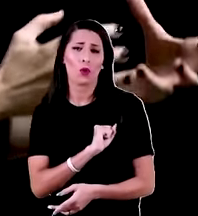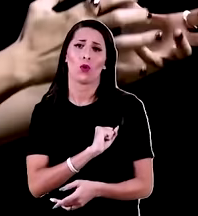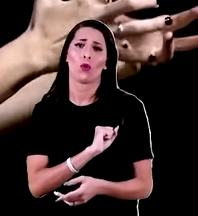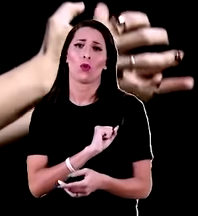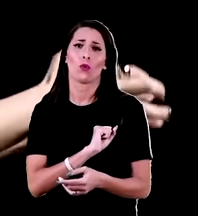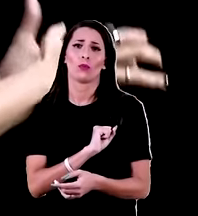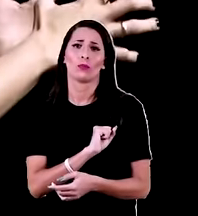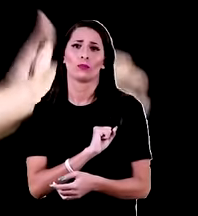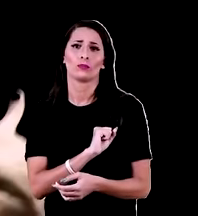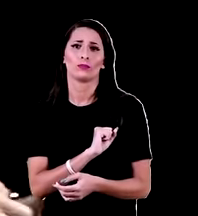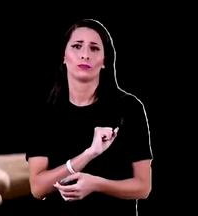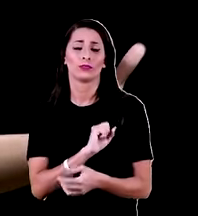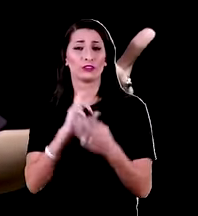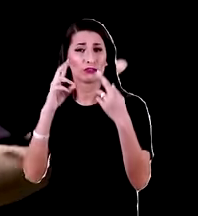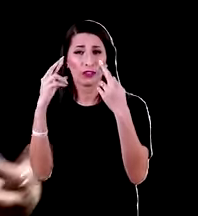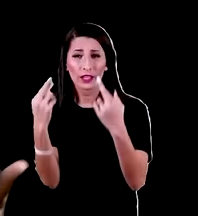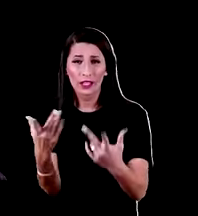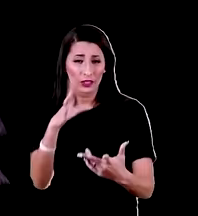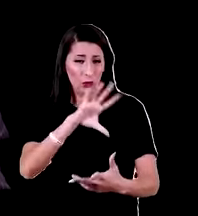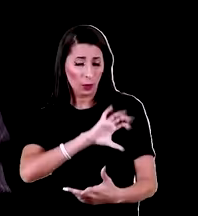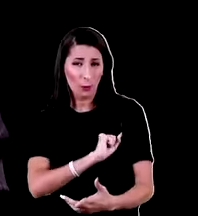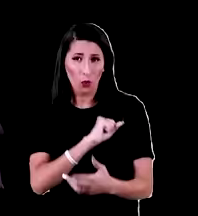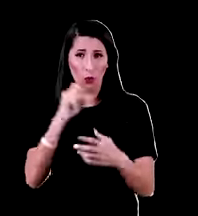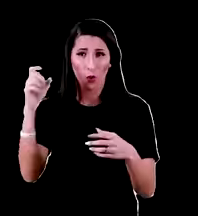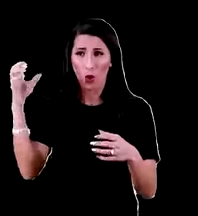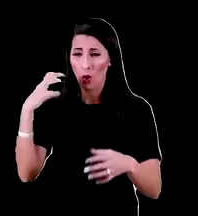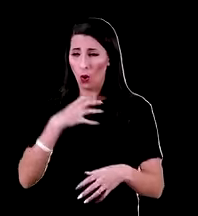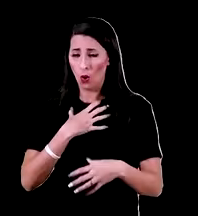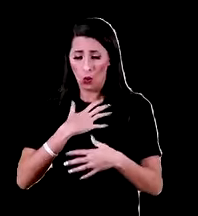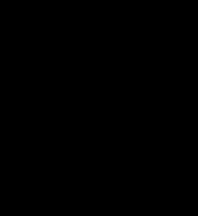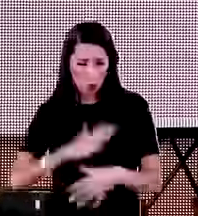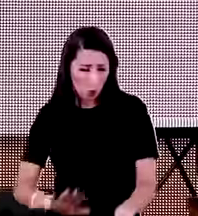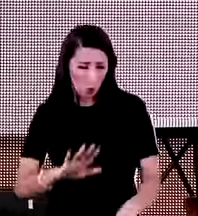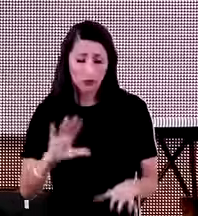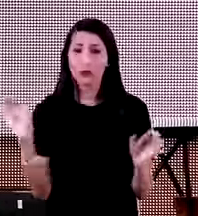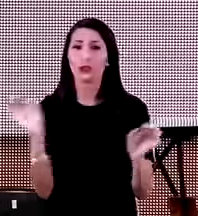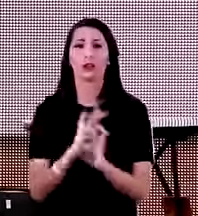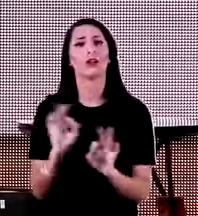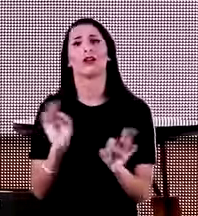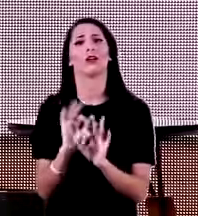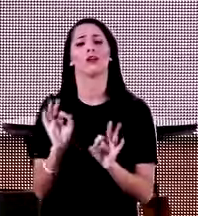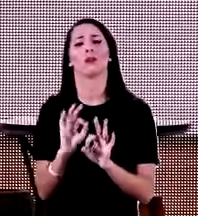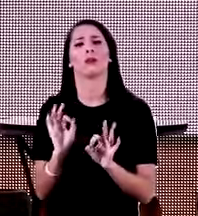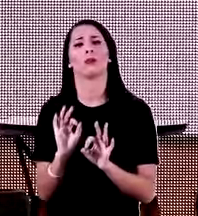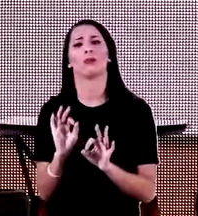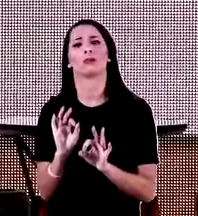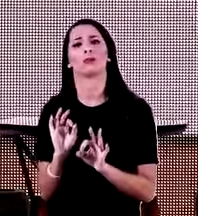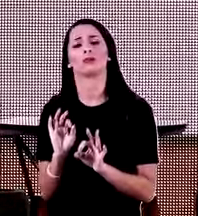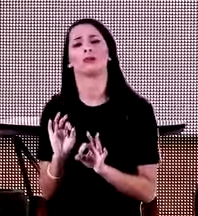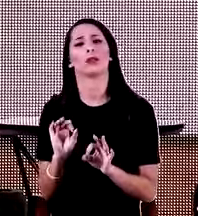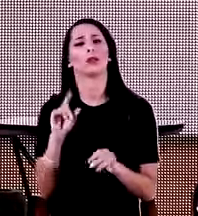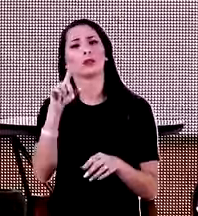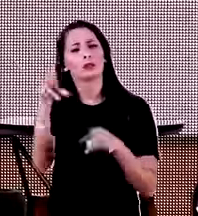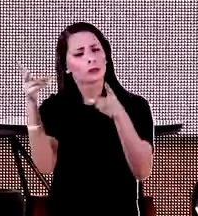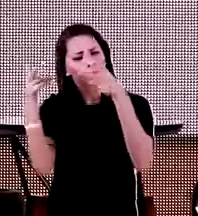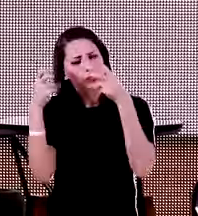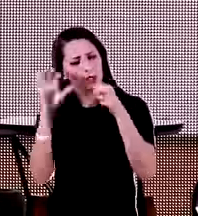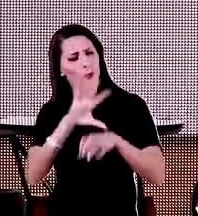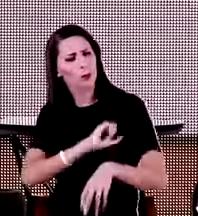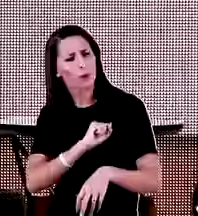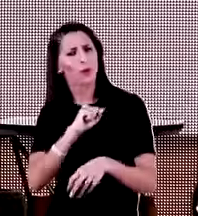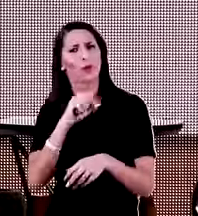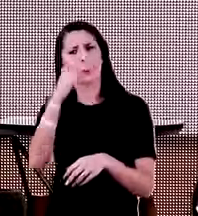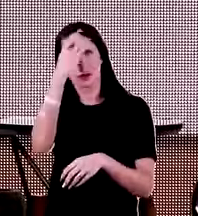é o ódio. O contrário do amor é a indiferença. Você percebe quando alguém te ama, quando ela é presente, quando ela não